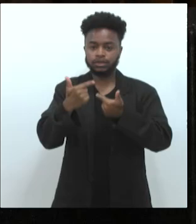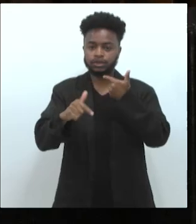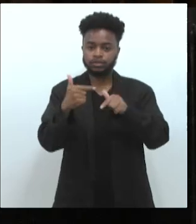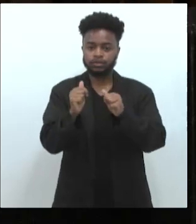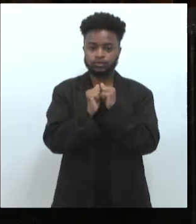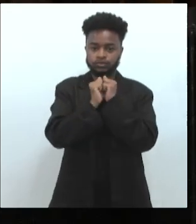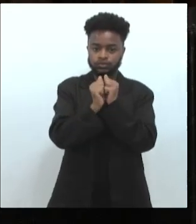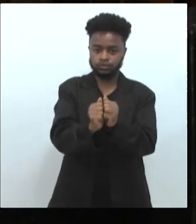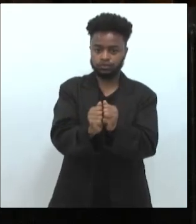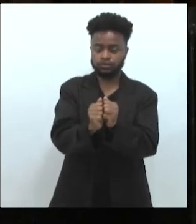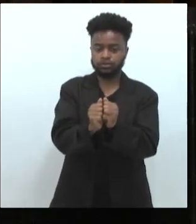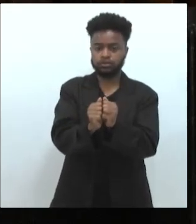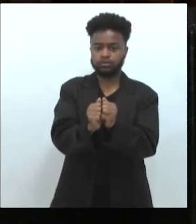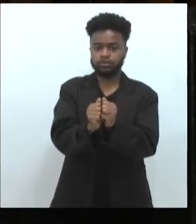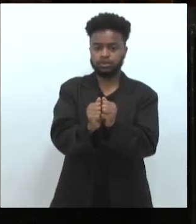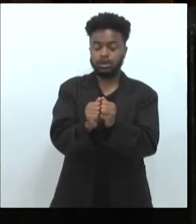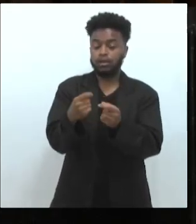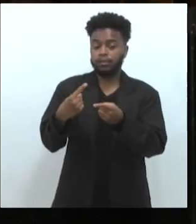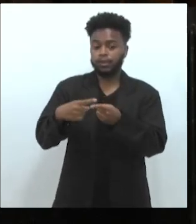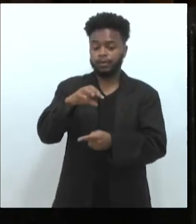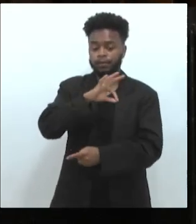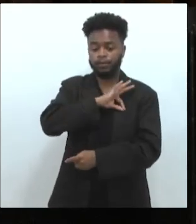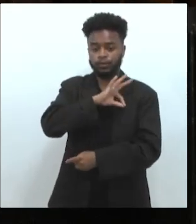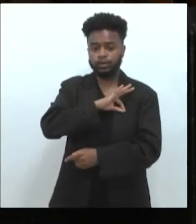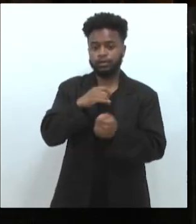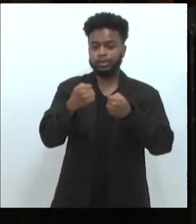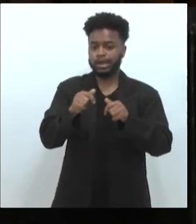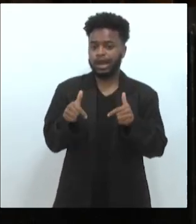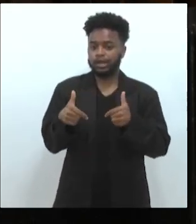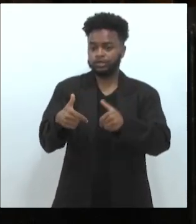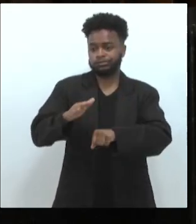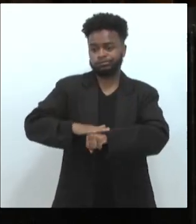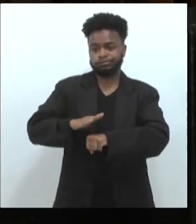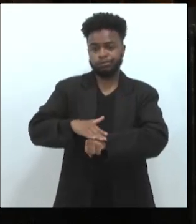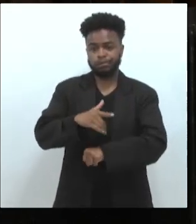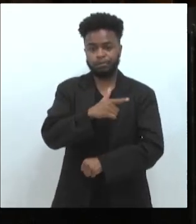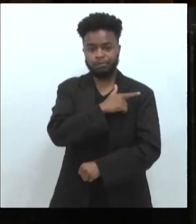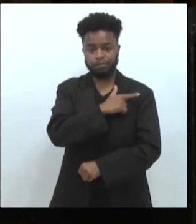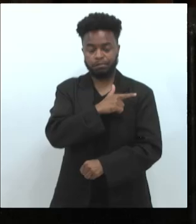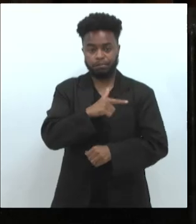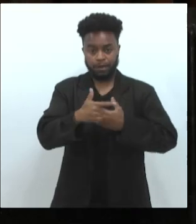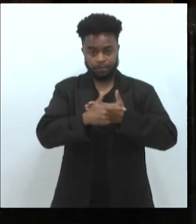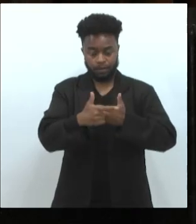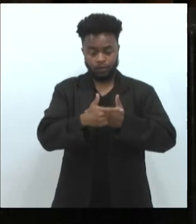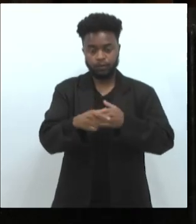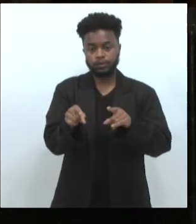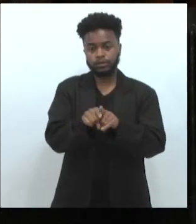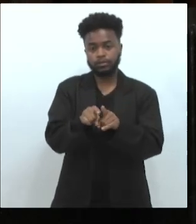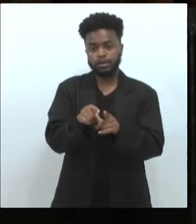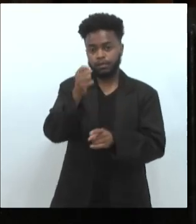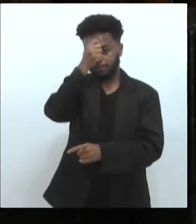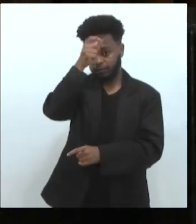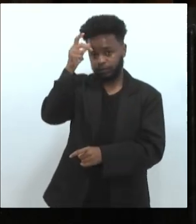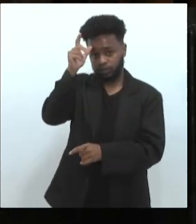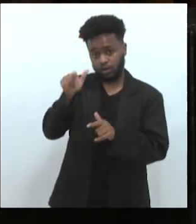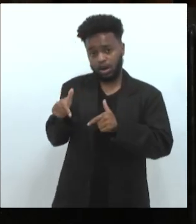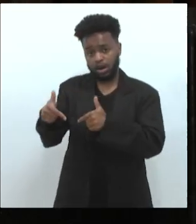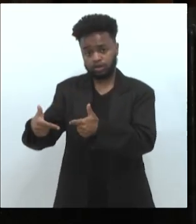conjunto, a polícia fazer a sua parte e a prefeitura a sua